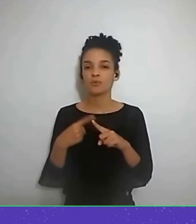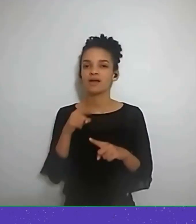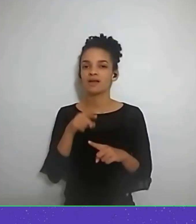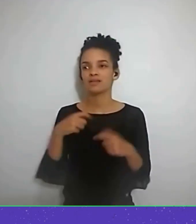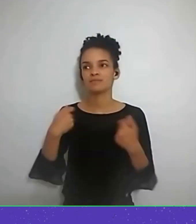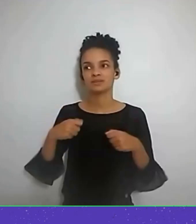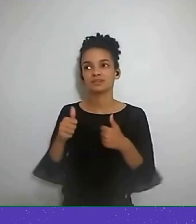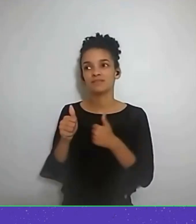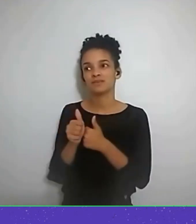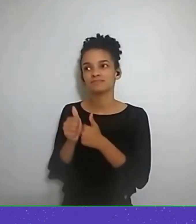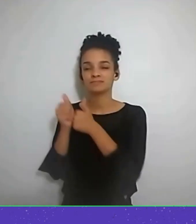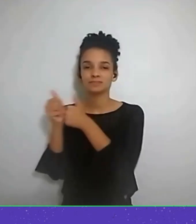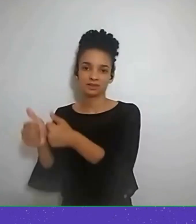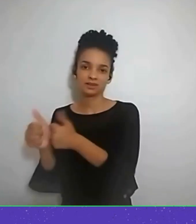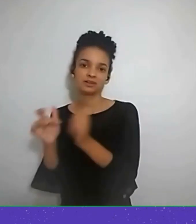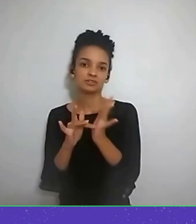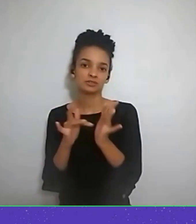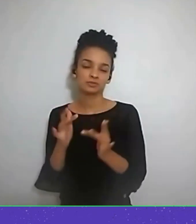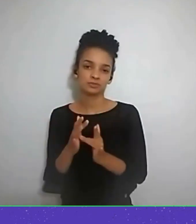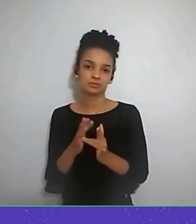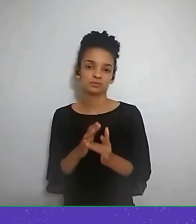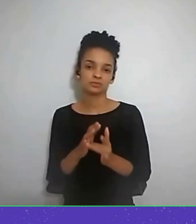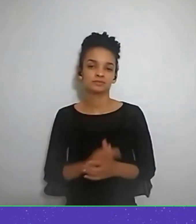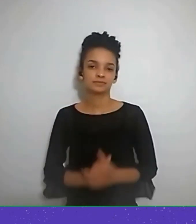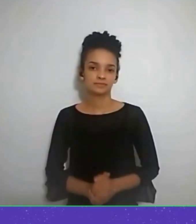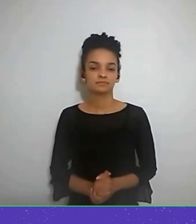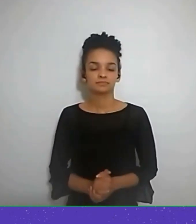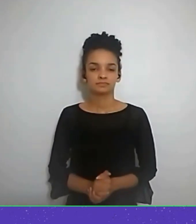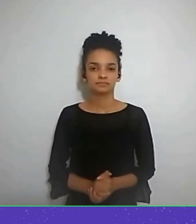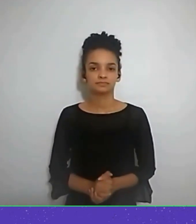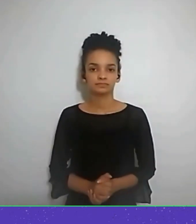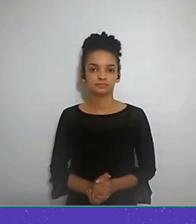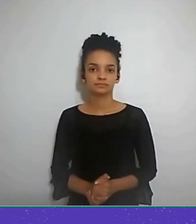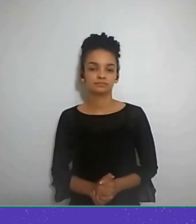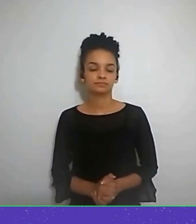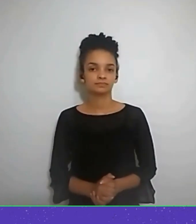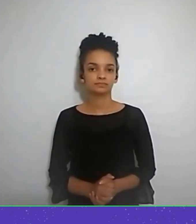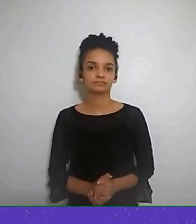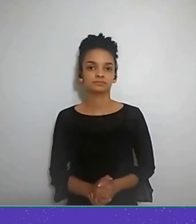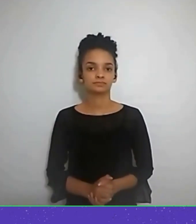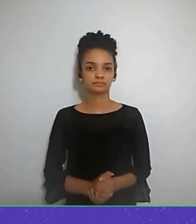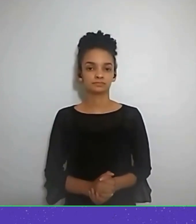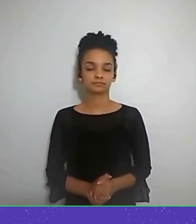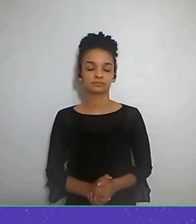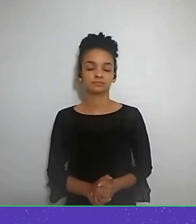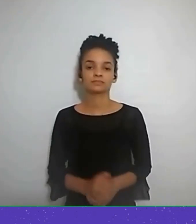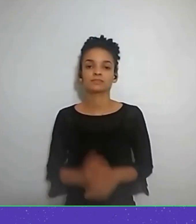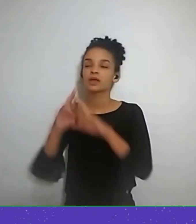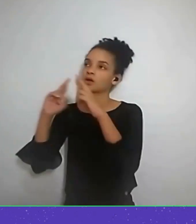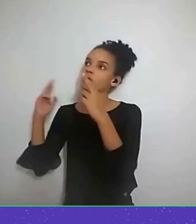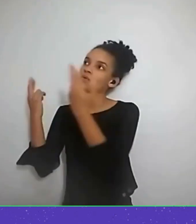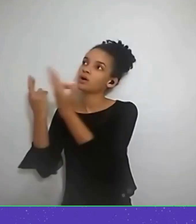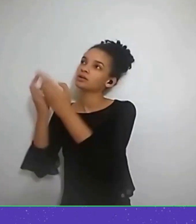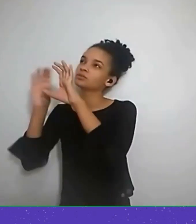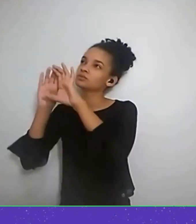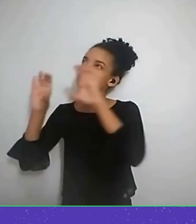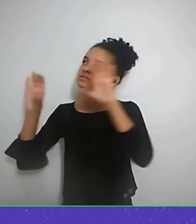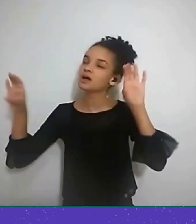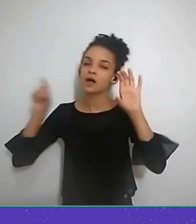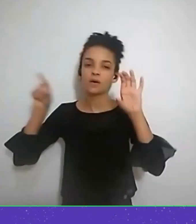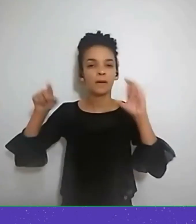também um do reino dos céus. E o reino dos céus, porém, é tomado à força. A partir de agora,